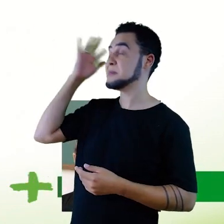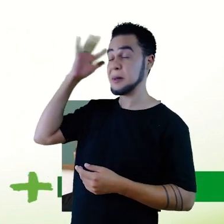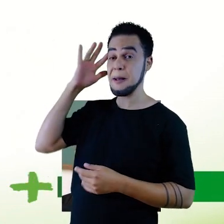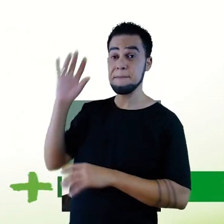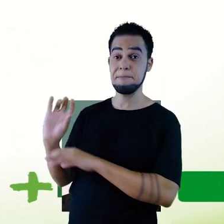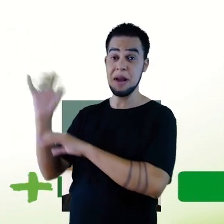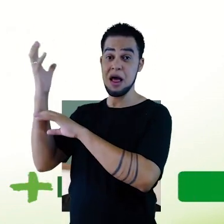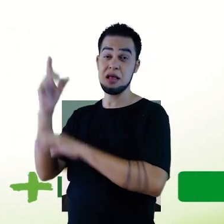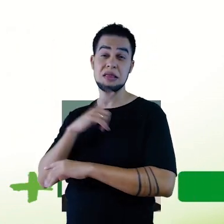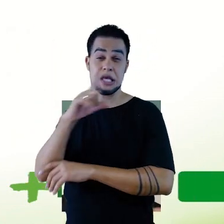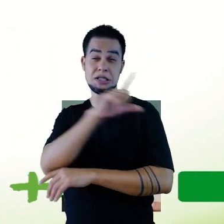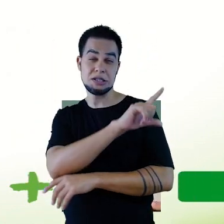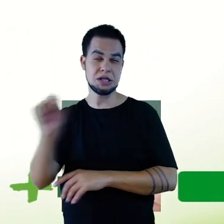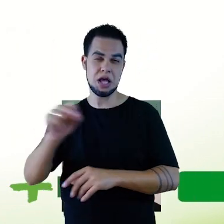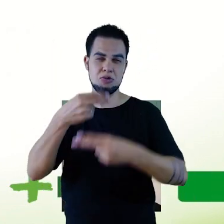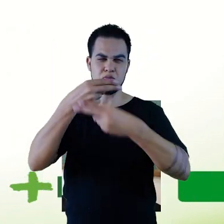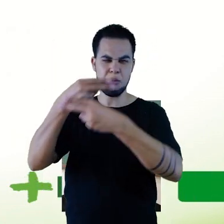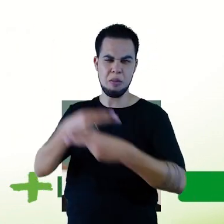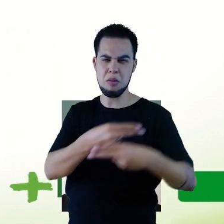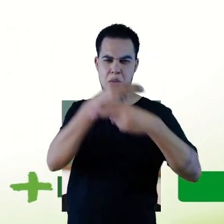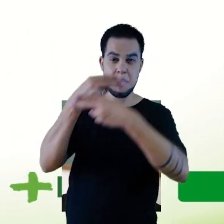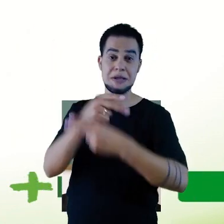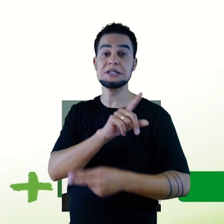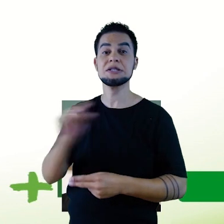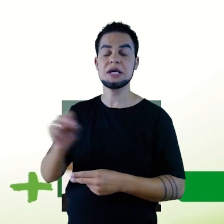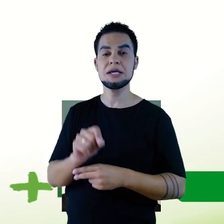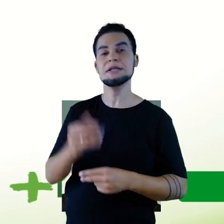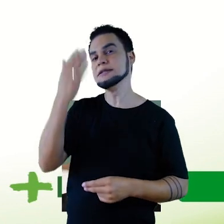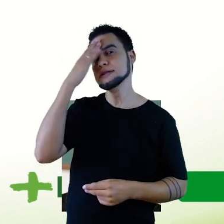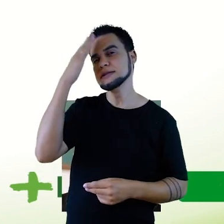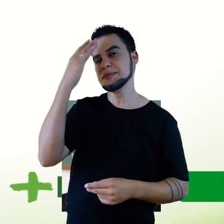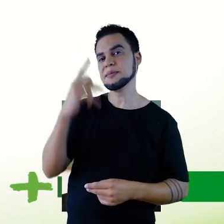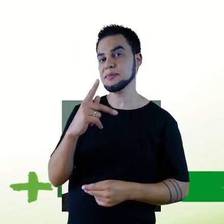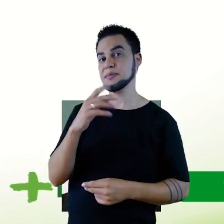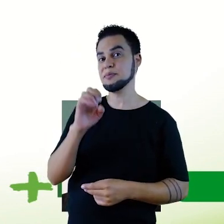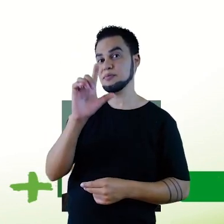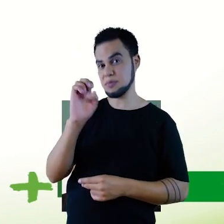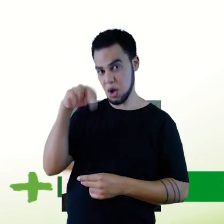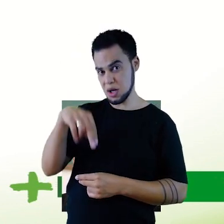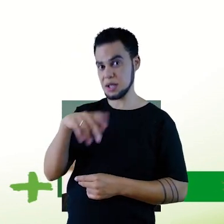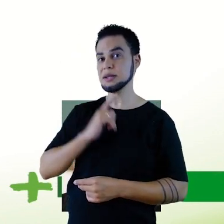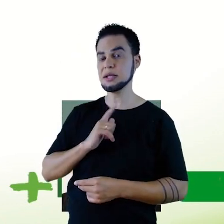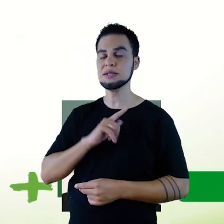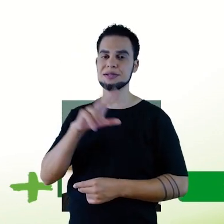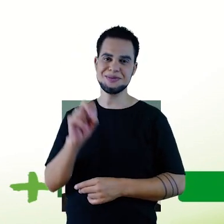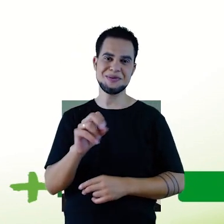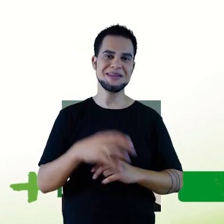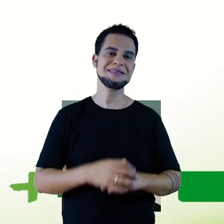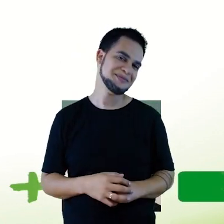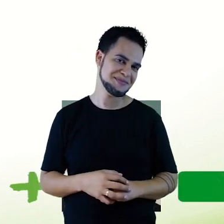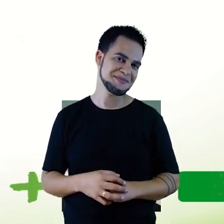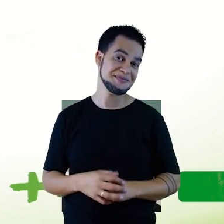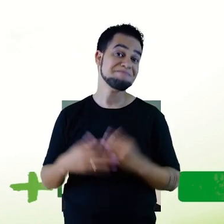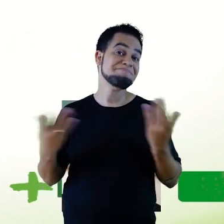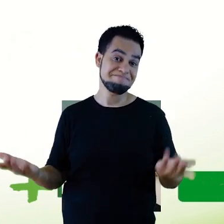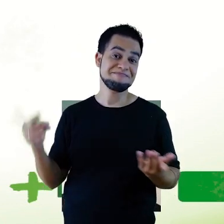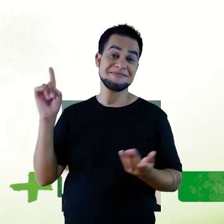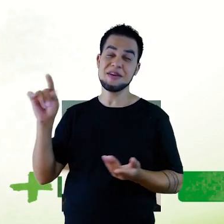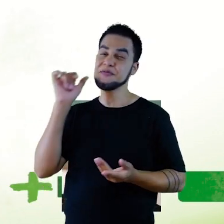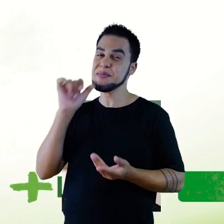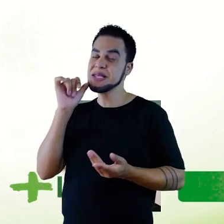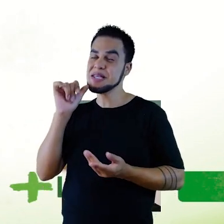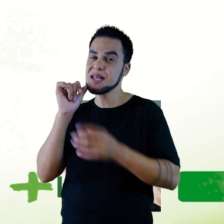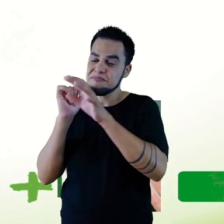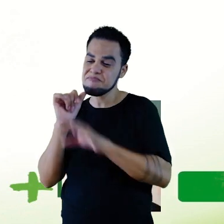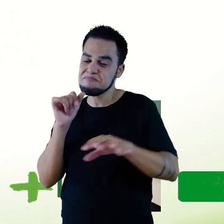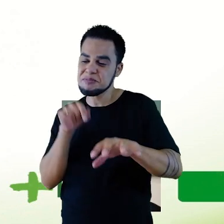100 cromossomos. Se ela tem 100 cromossomos, sabe o pólen? Vai ter 50. Sabe a oosfera feminina que está